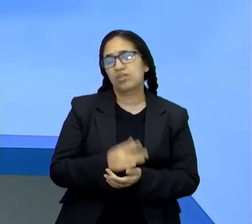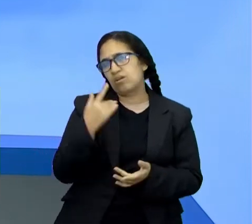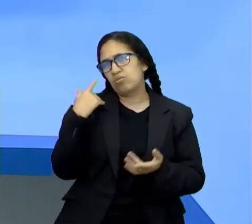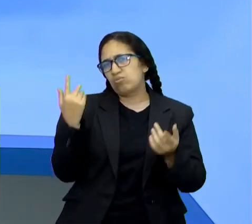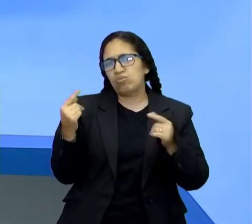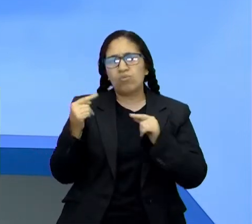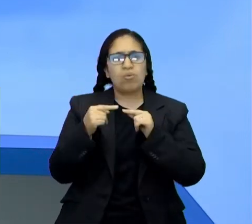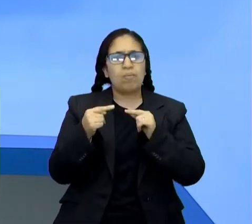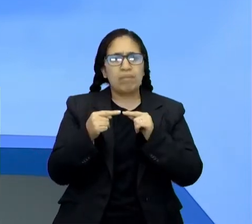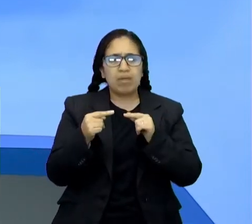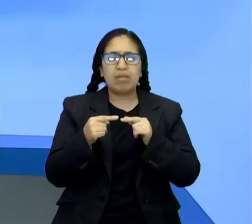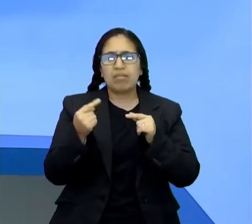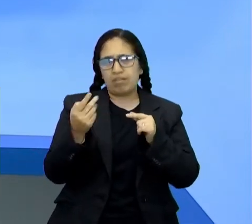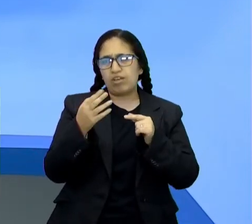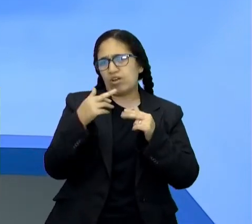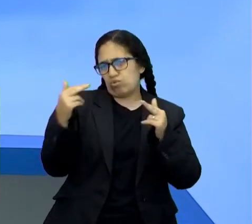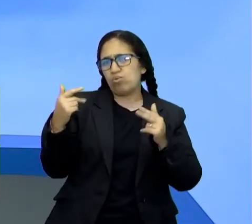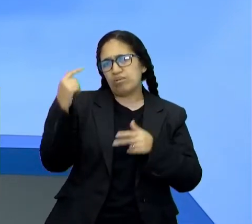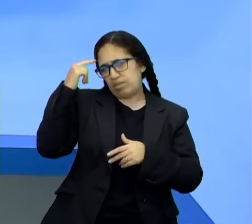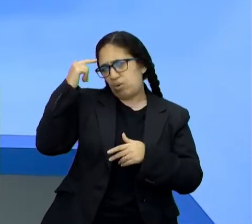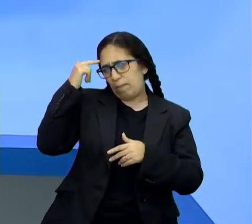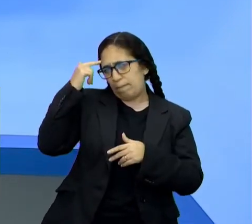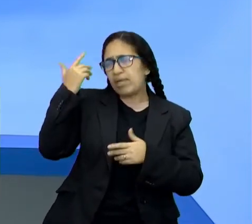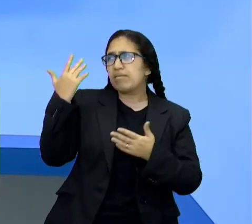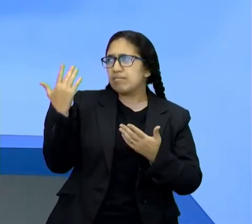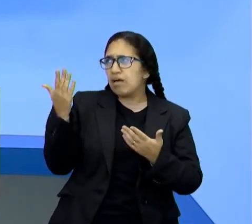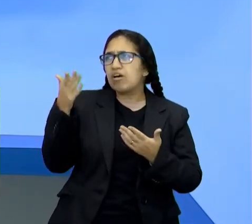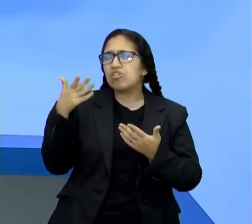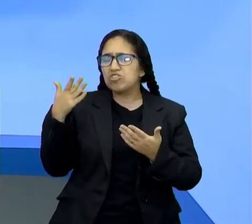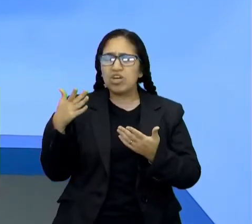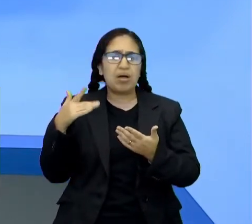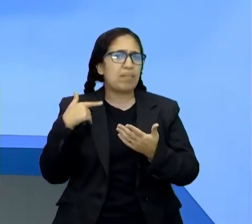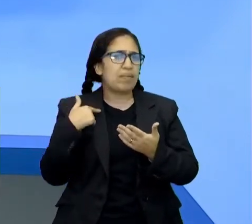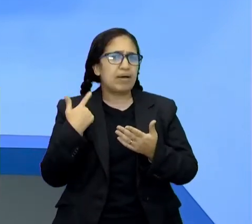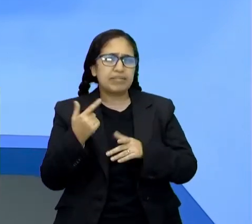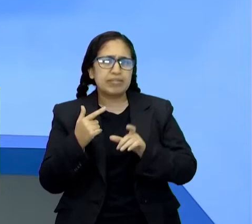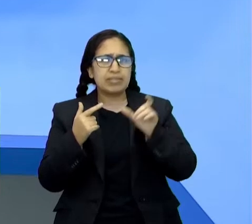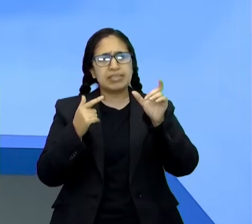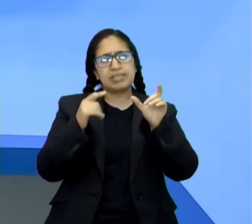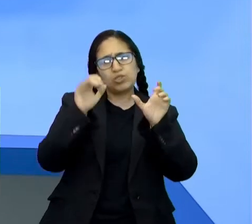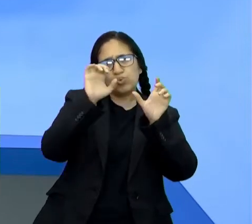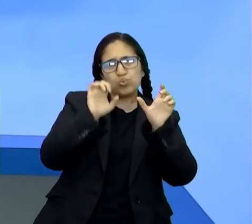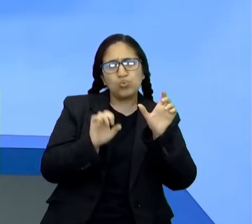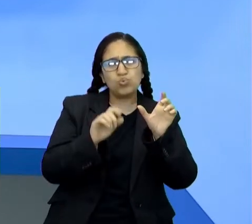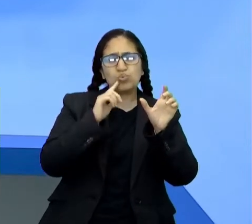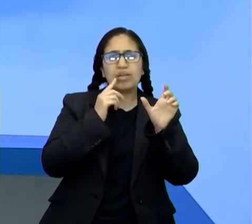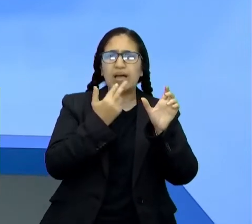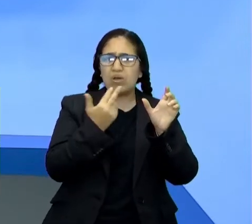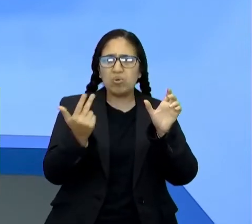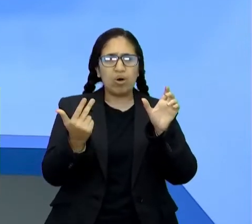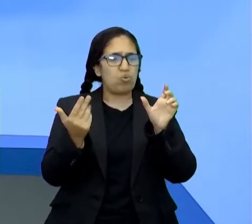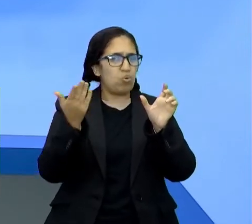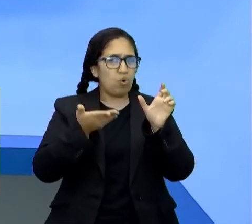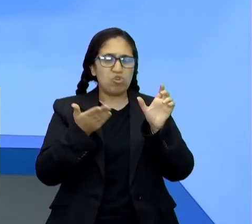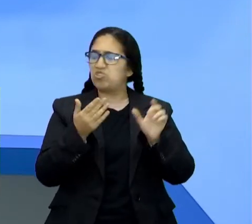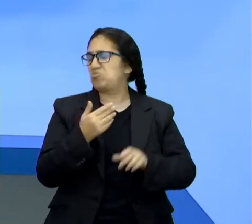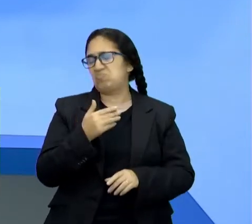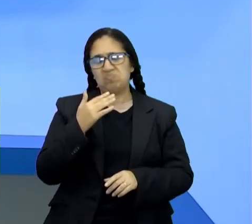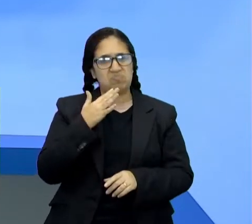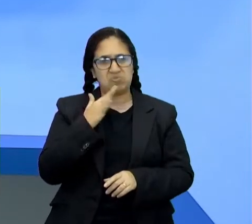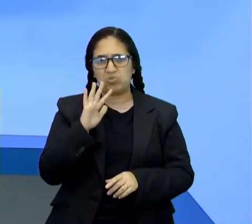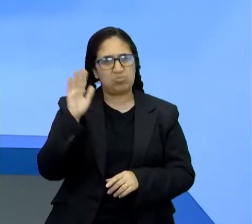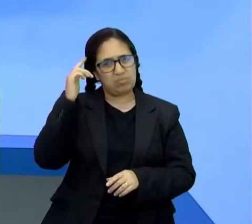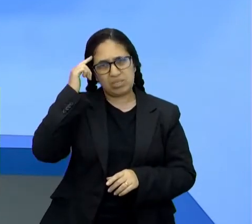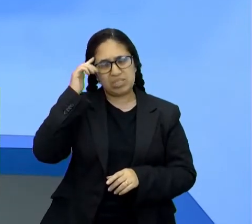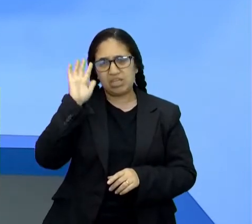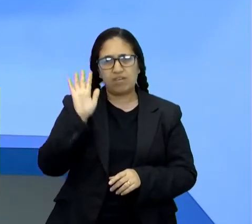ver com muita coisa que eu pensava, que eu tinha na cabeça, mas estruturado da forma como está organizado, que vai trazer para a gente, eu não tinha pensado nisso,